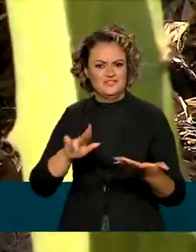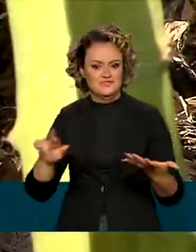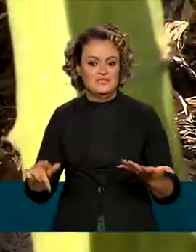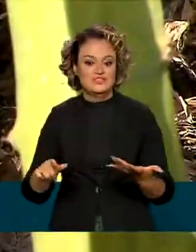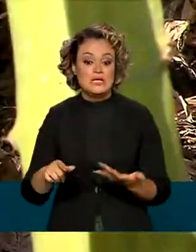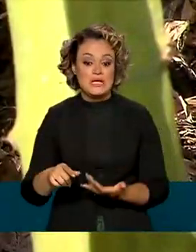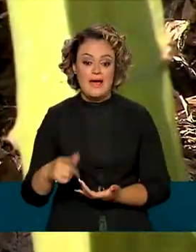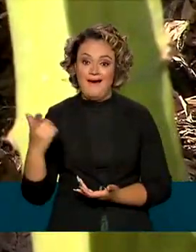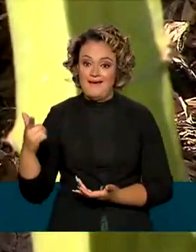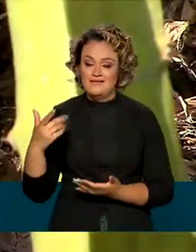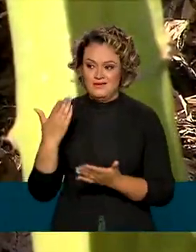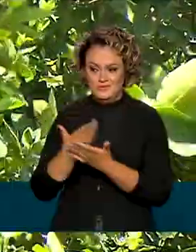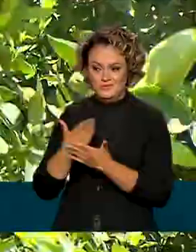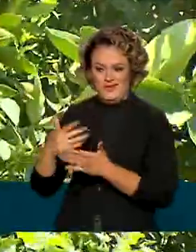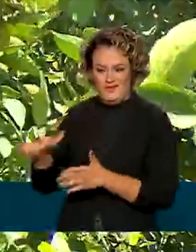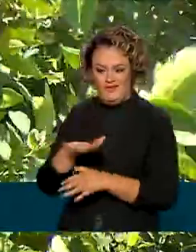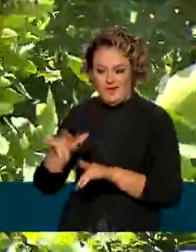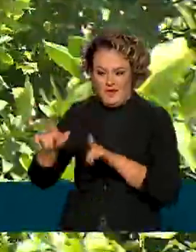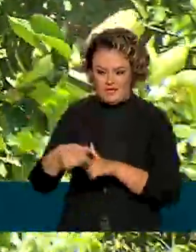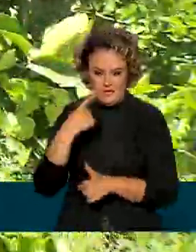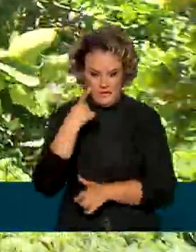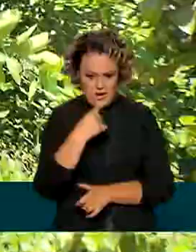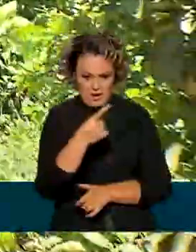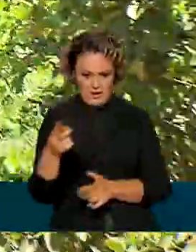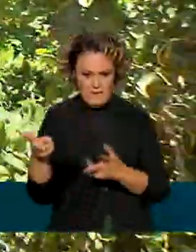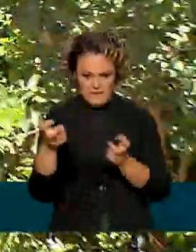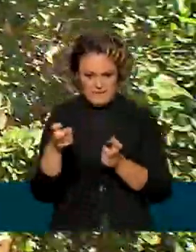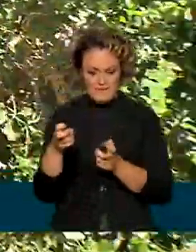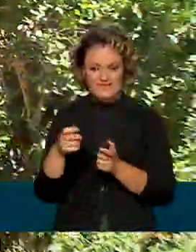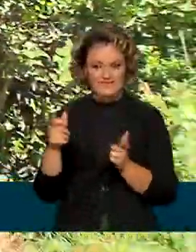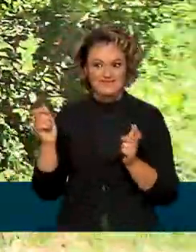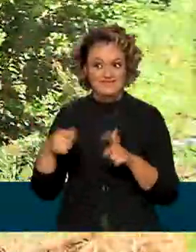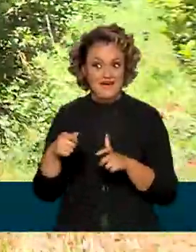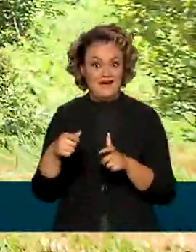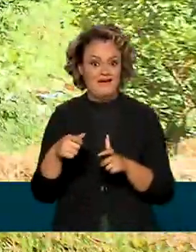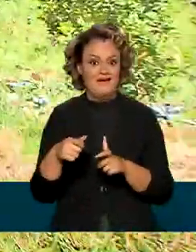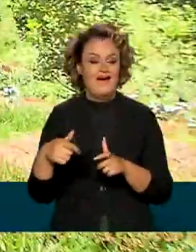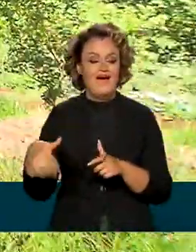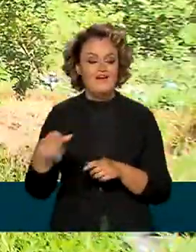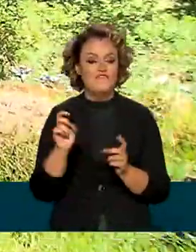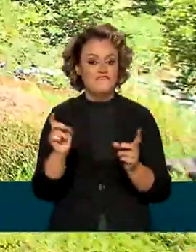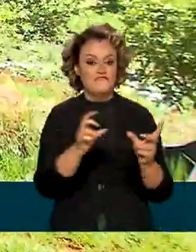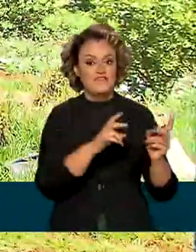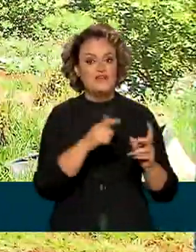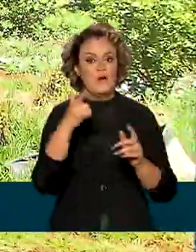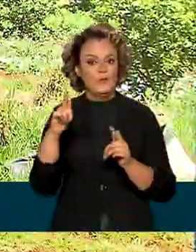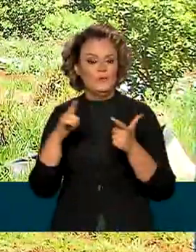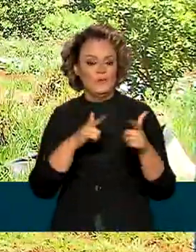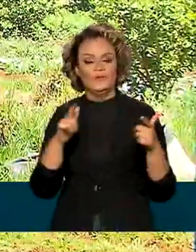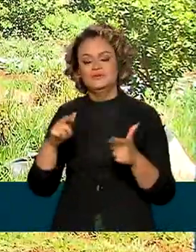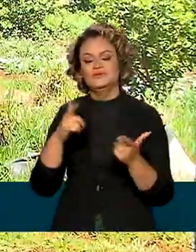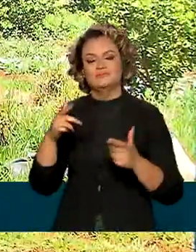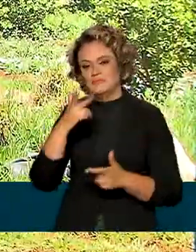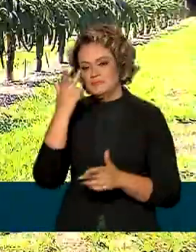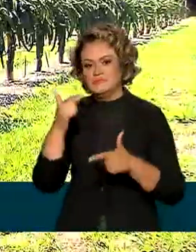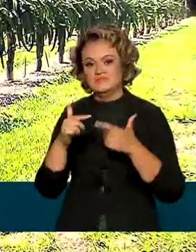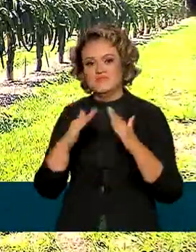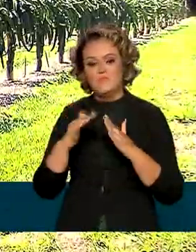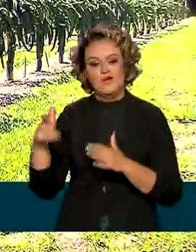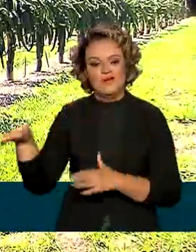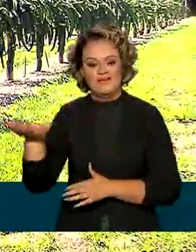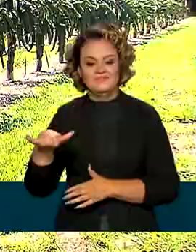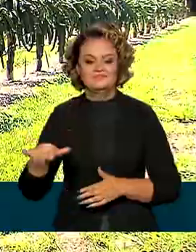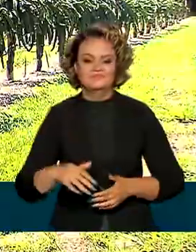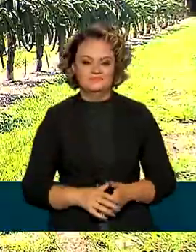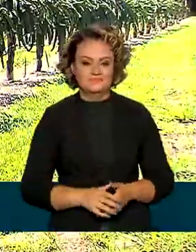segundo estudos da área agrícola econômica, vai abrir novos mercados para os pequenos produtores da região. Para